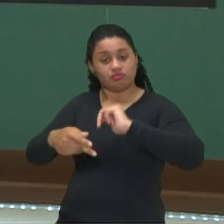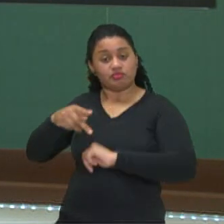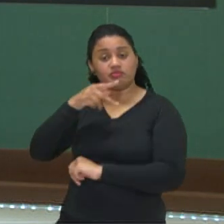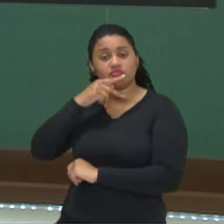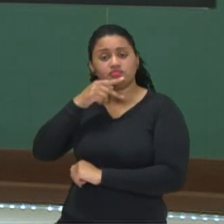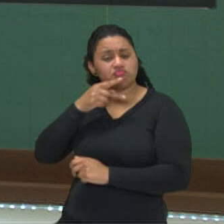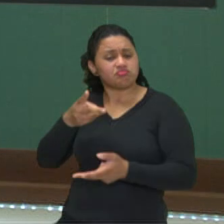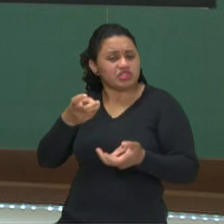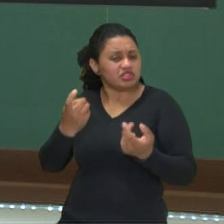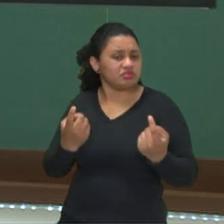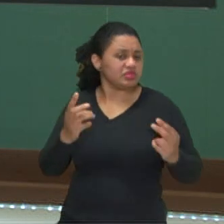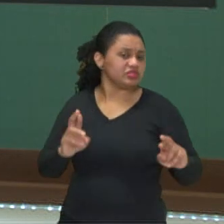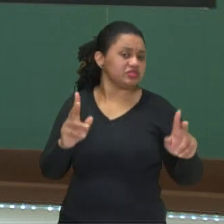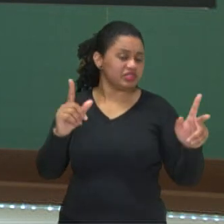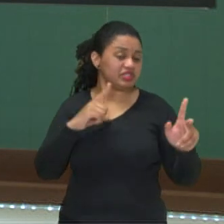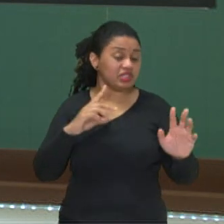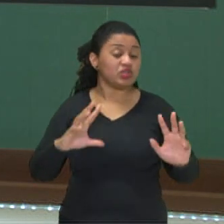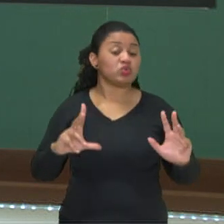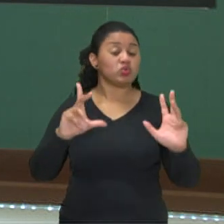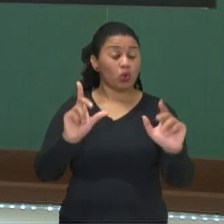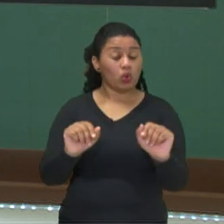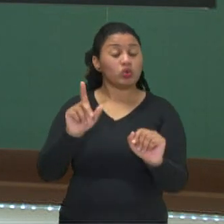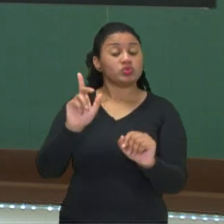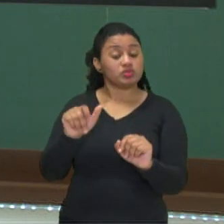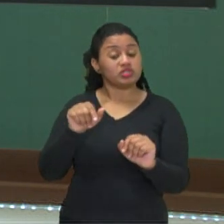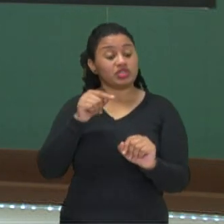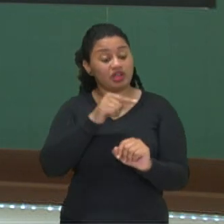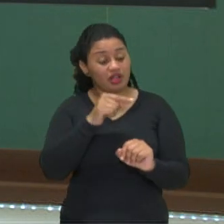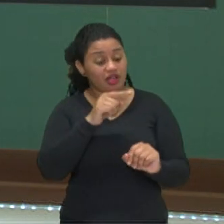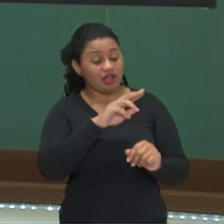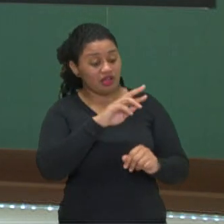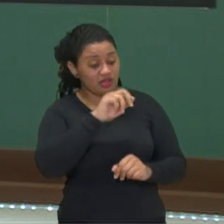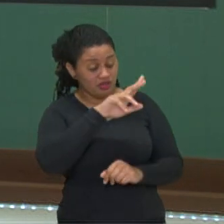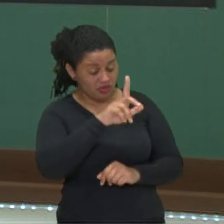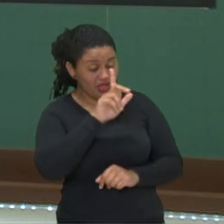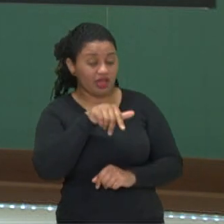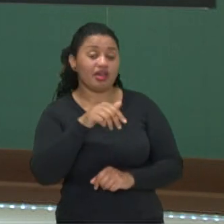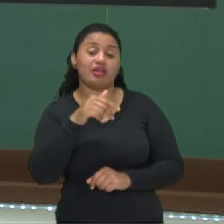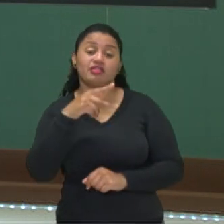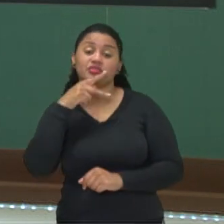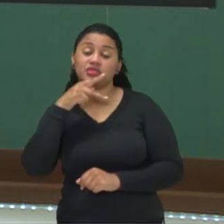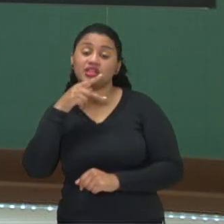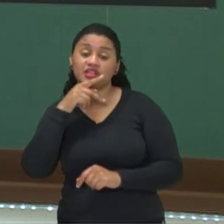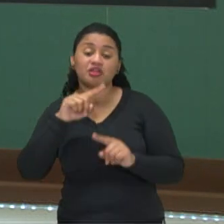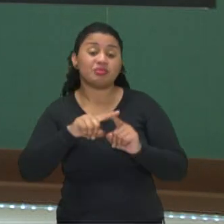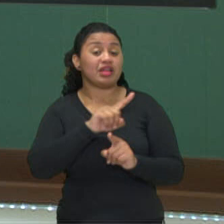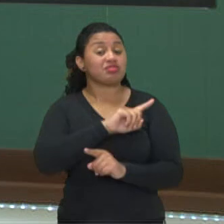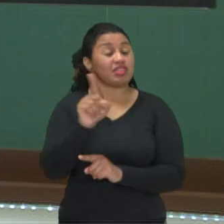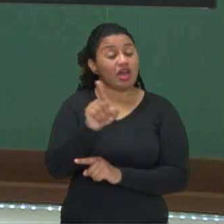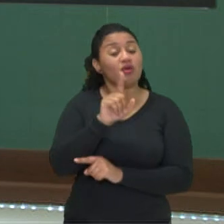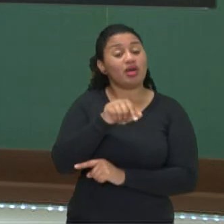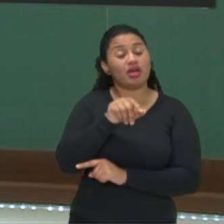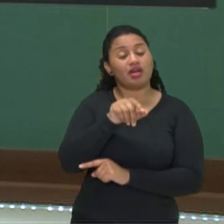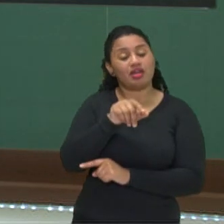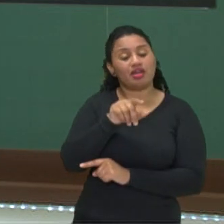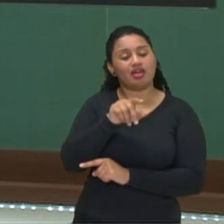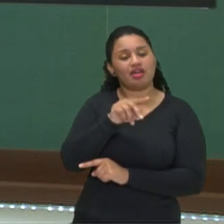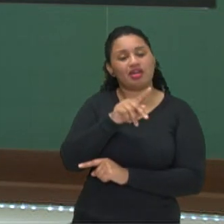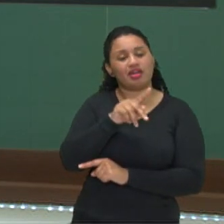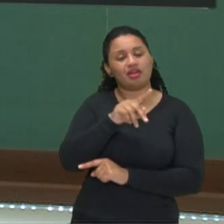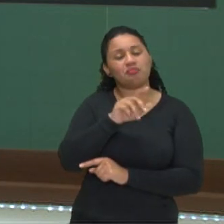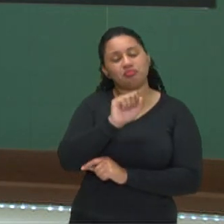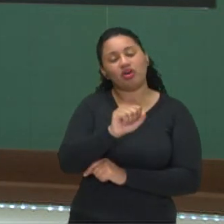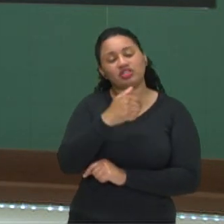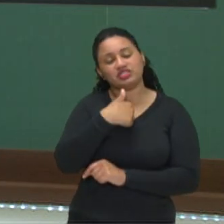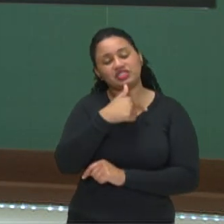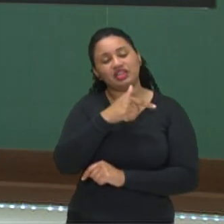os regulares serão de Platão, mas nem todos os não regulares podem